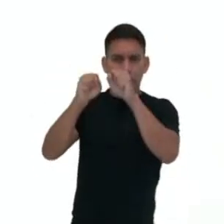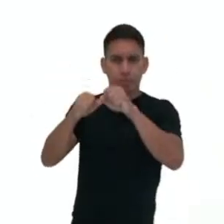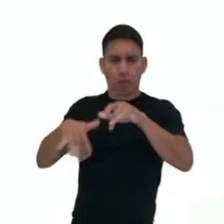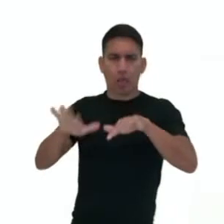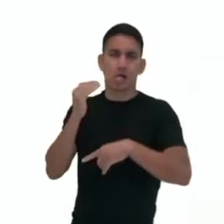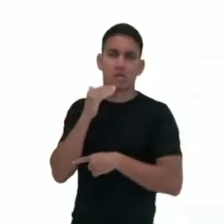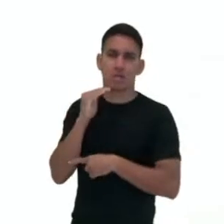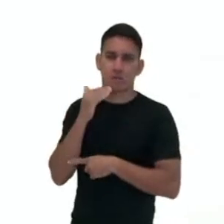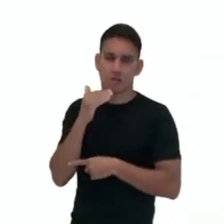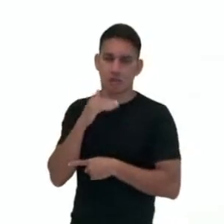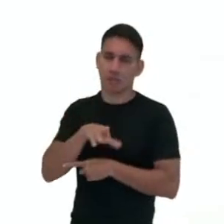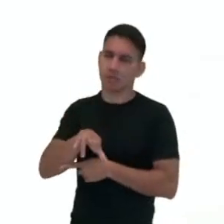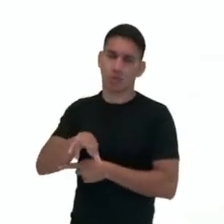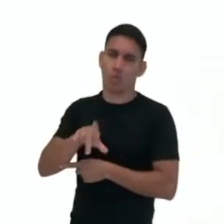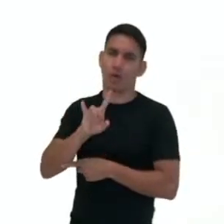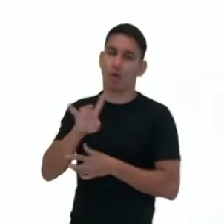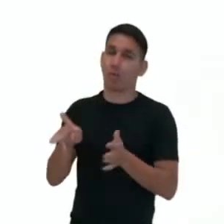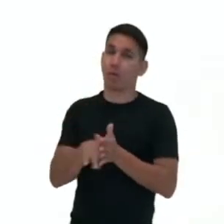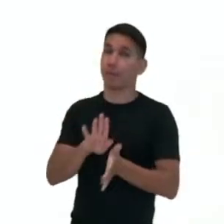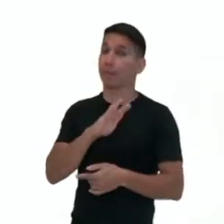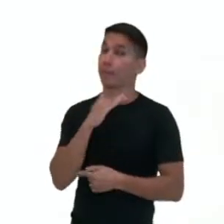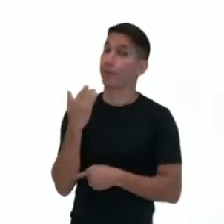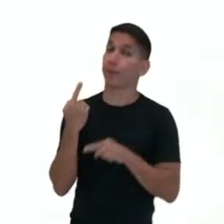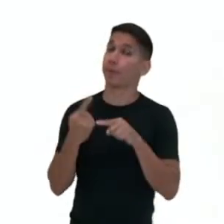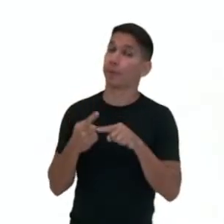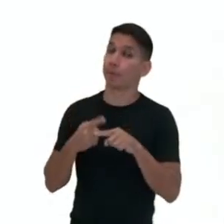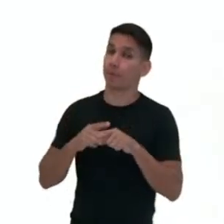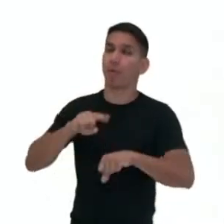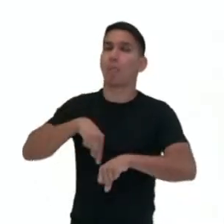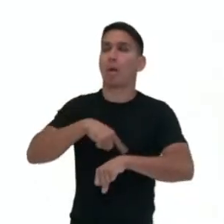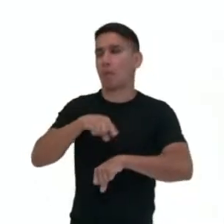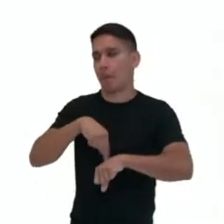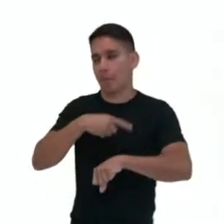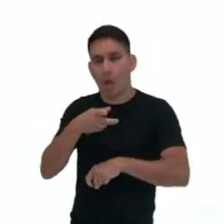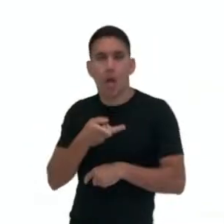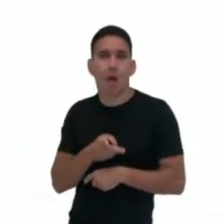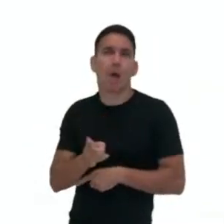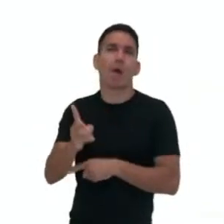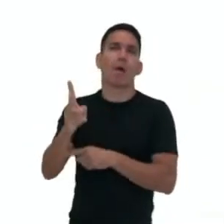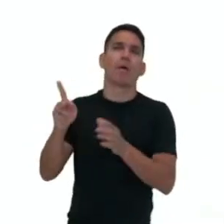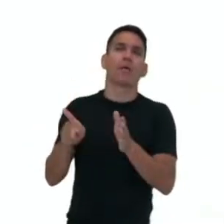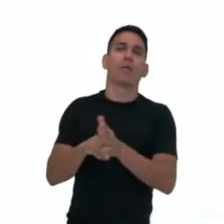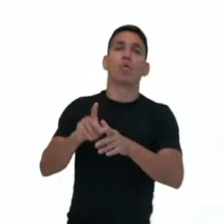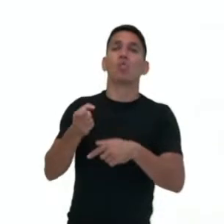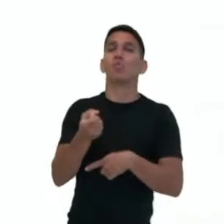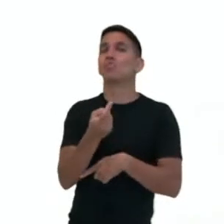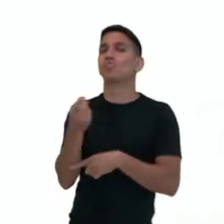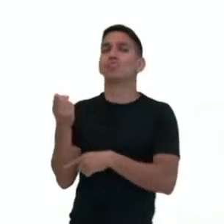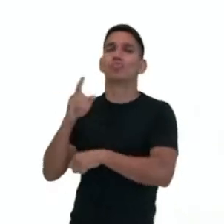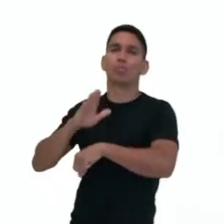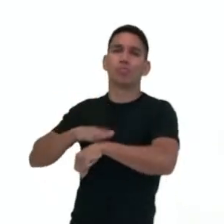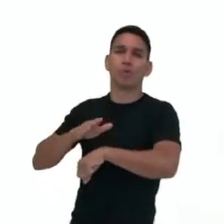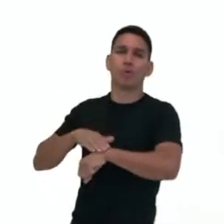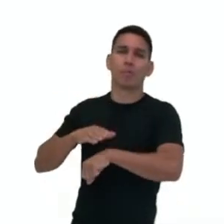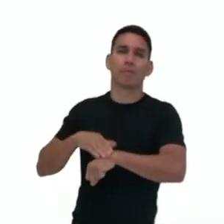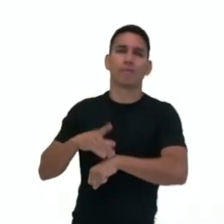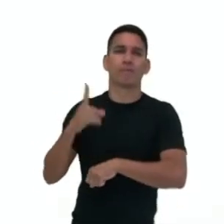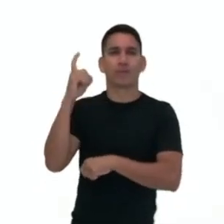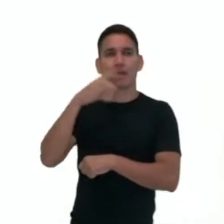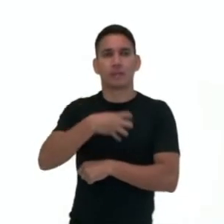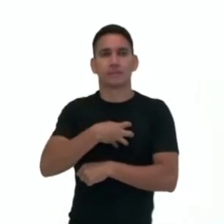escangalhado. E não digo que morto, porque as rodas ainda giravam no ar, nos últimos transes de uma teimosa